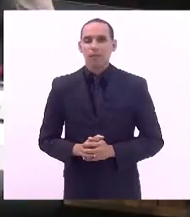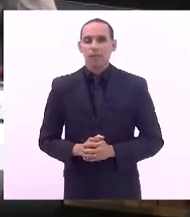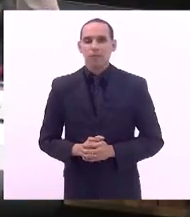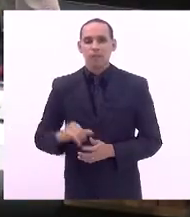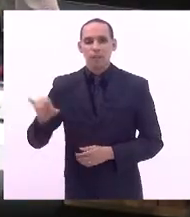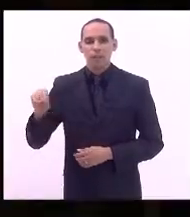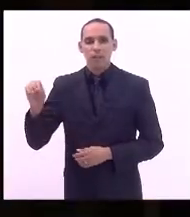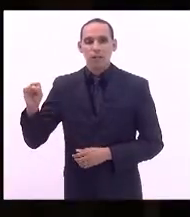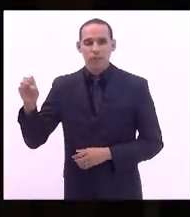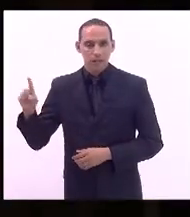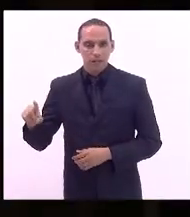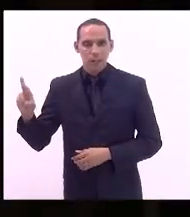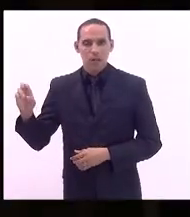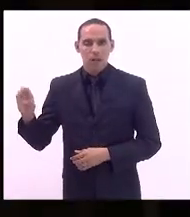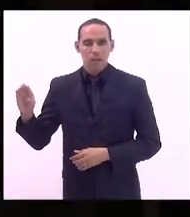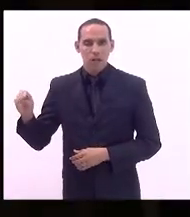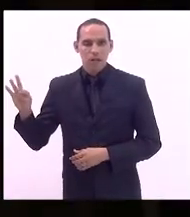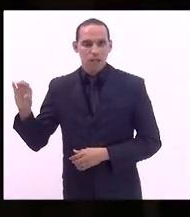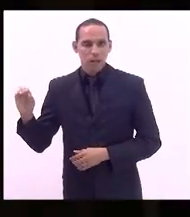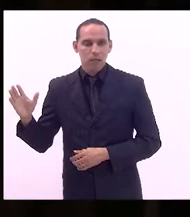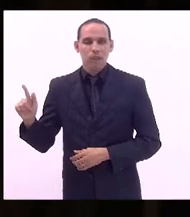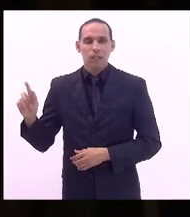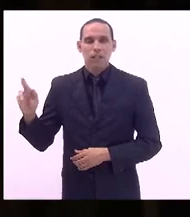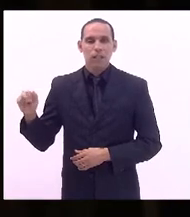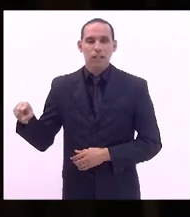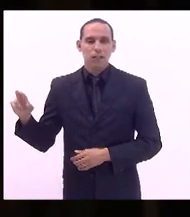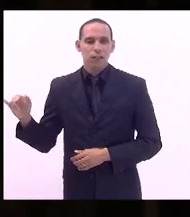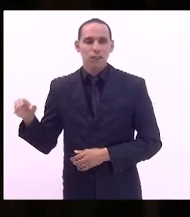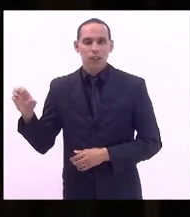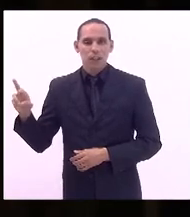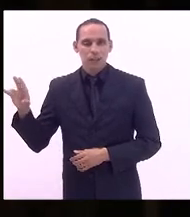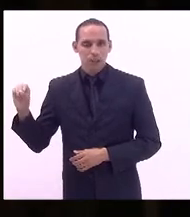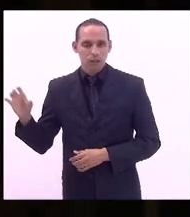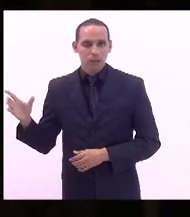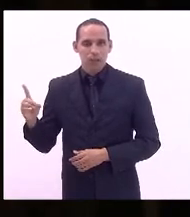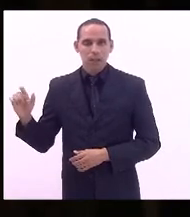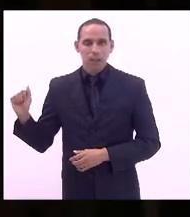Oi José Roberto grangeiro da Silva